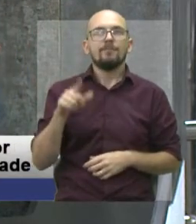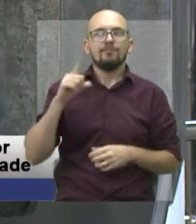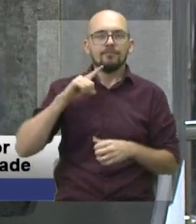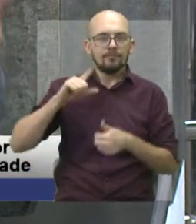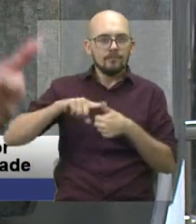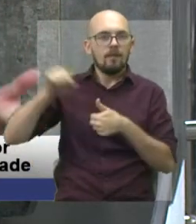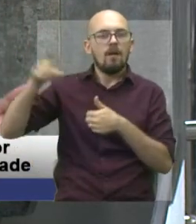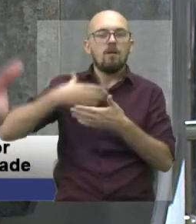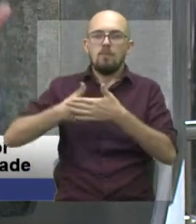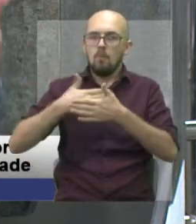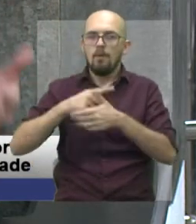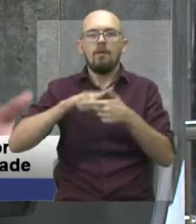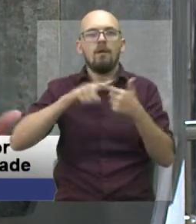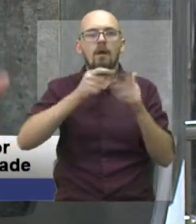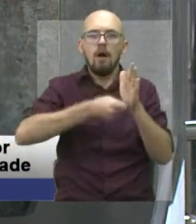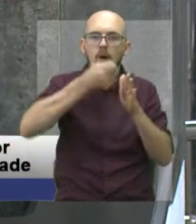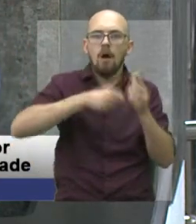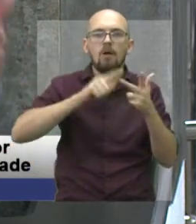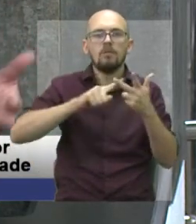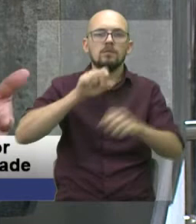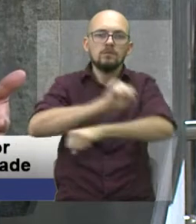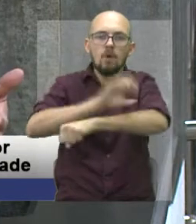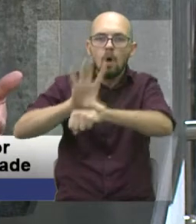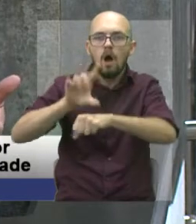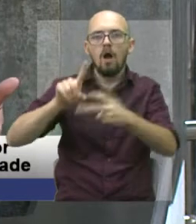Preto, Araraquara, São Carlos,